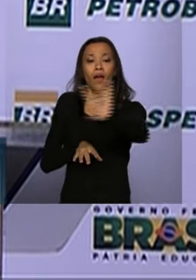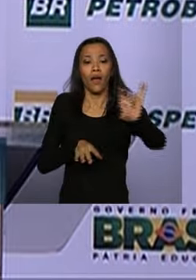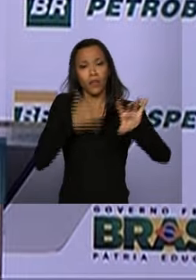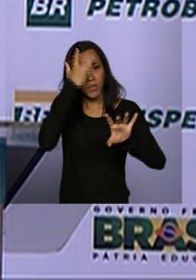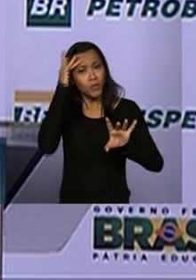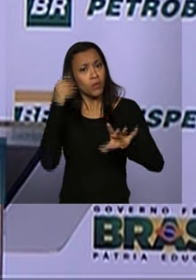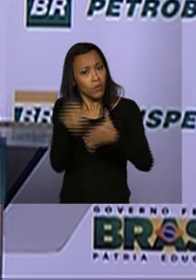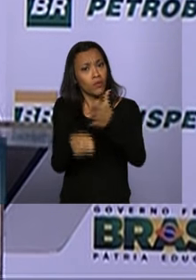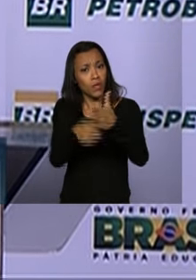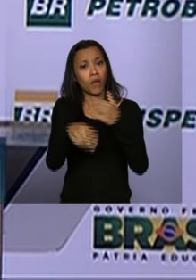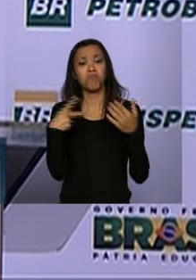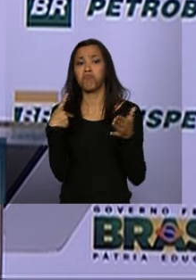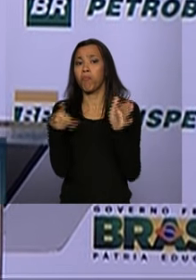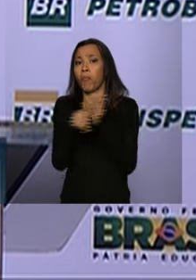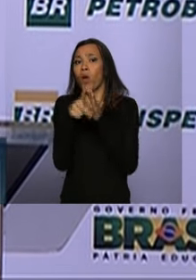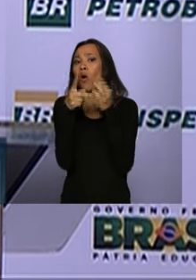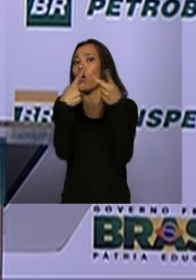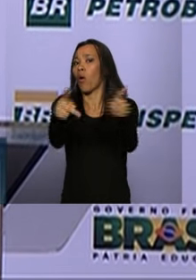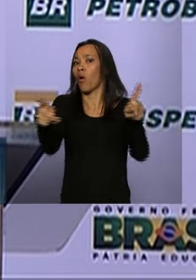próprios sonhos.